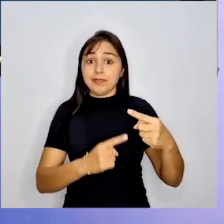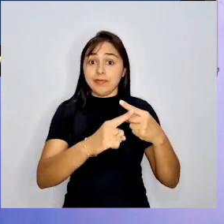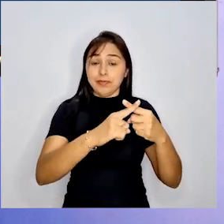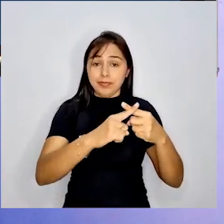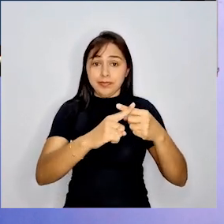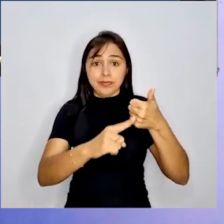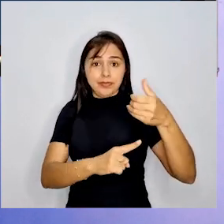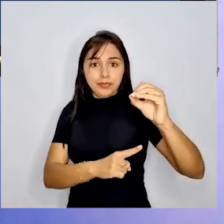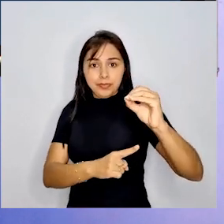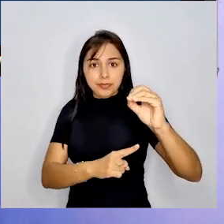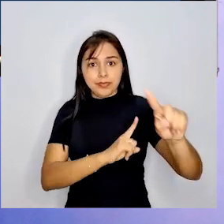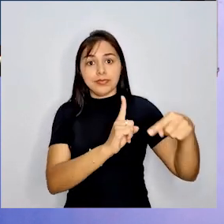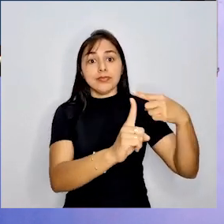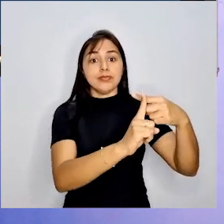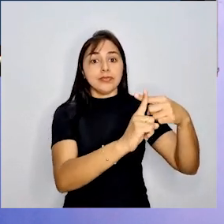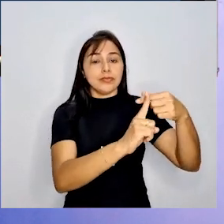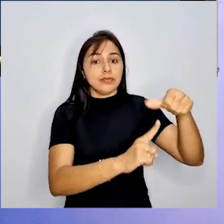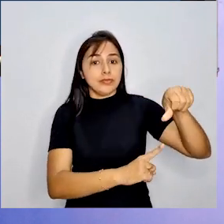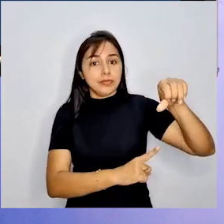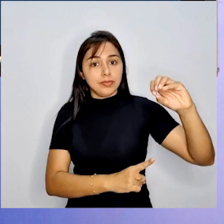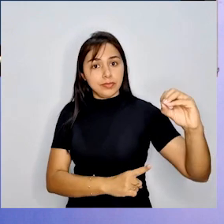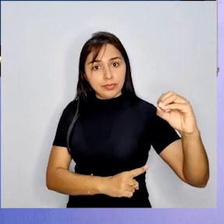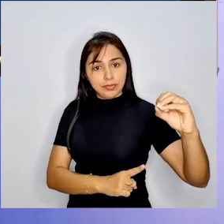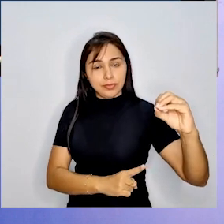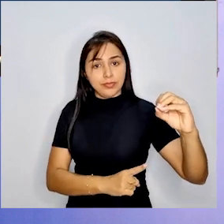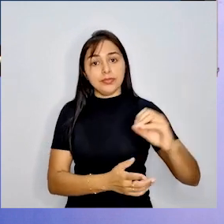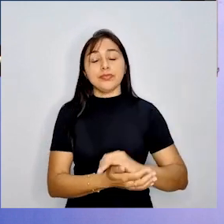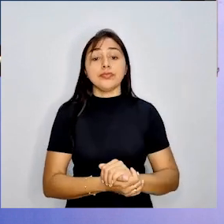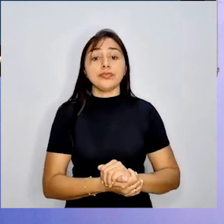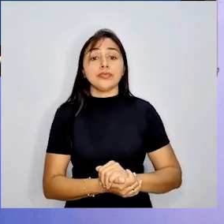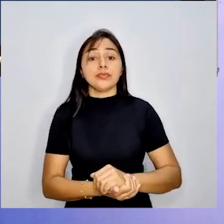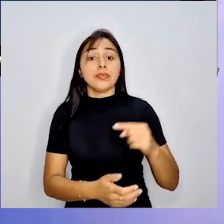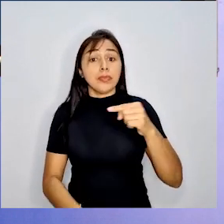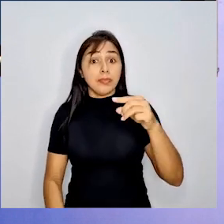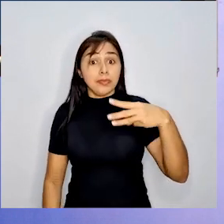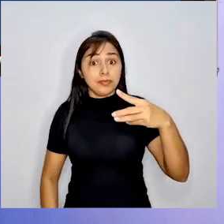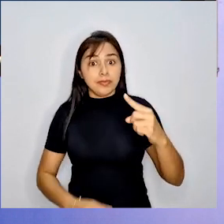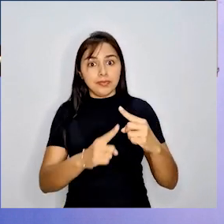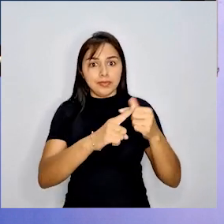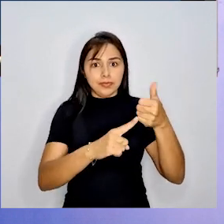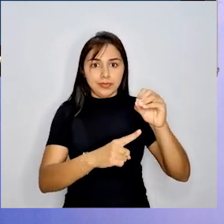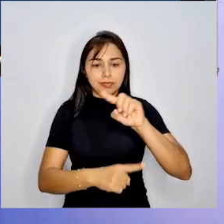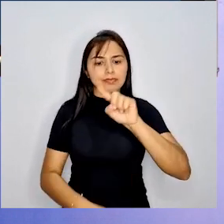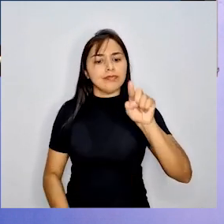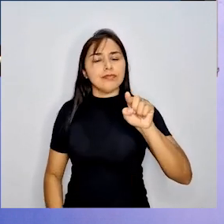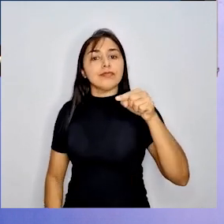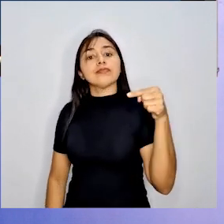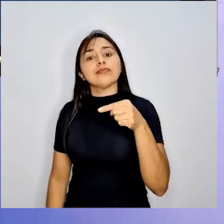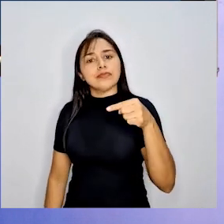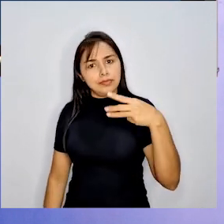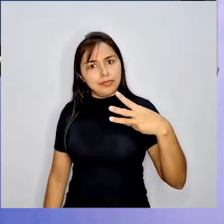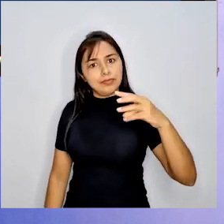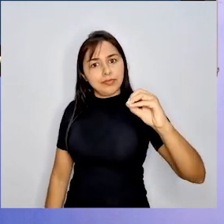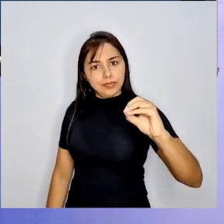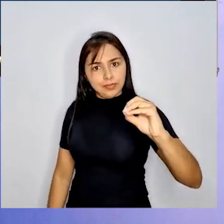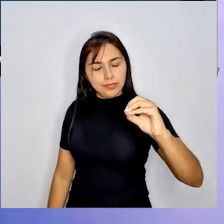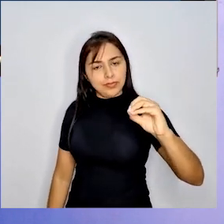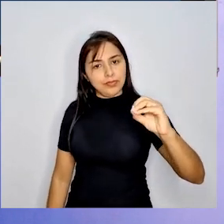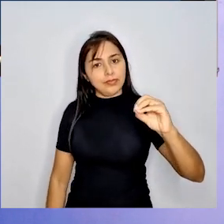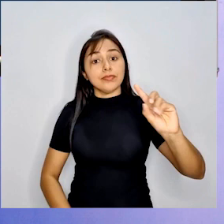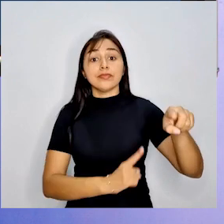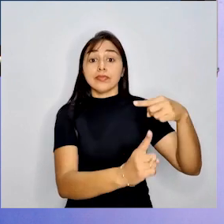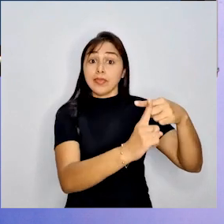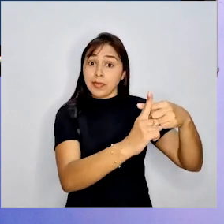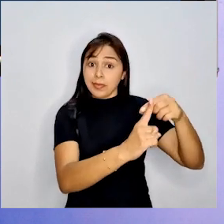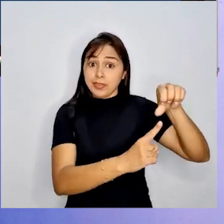10 mais 90. Menos 3 vezes 10, menos 30. Menos 30